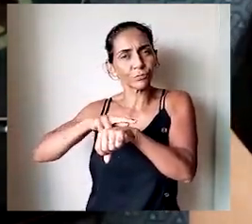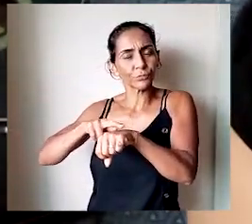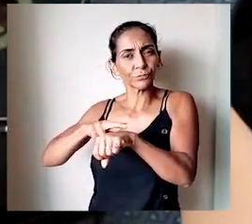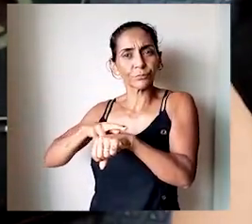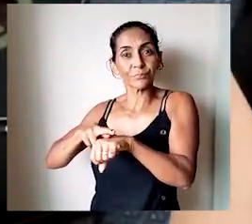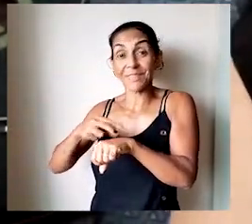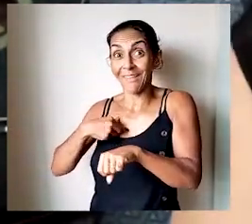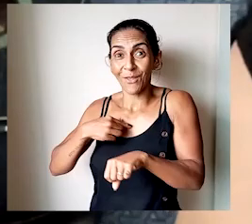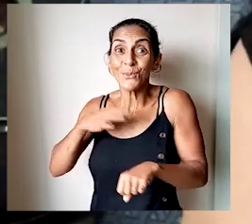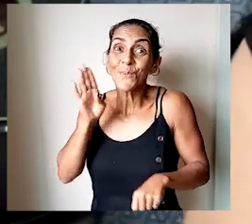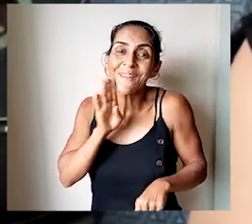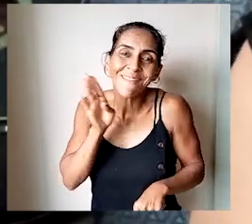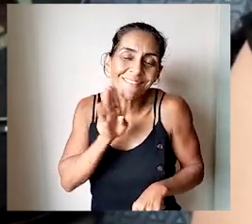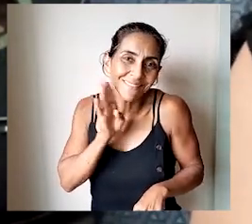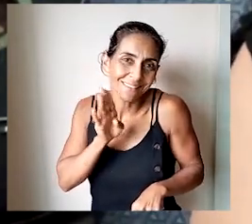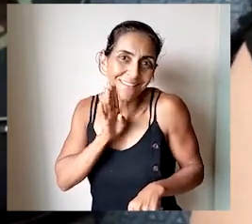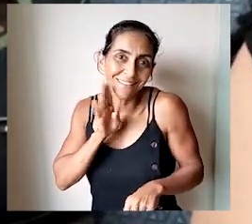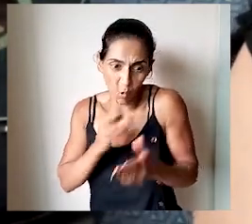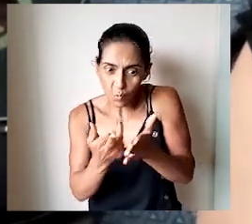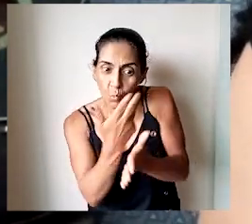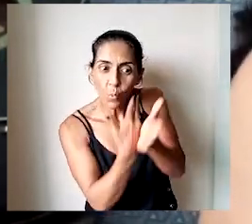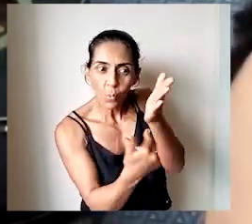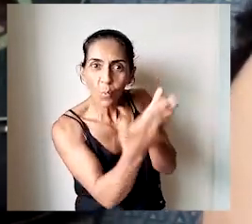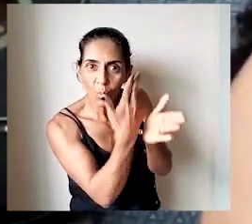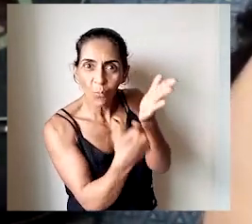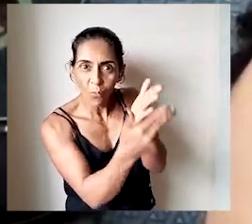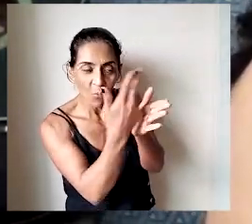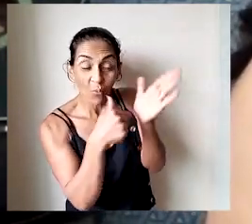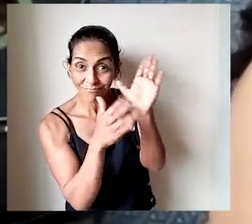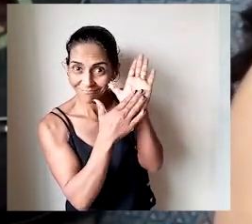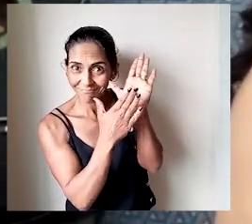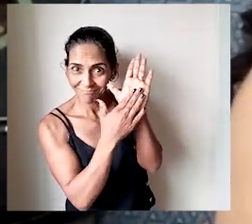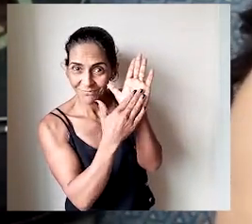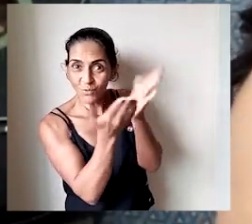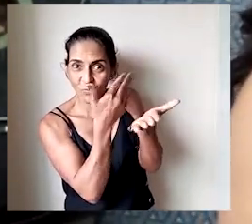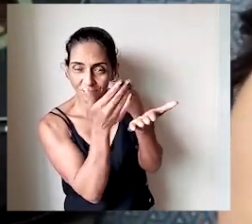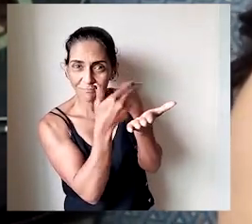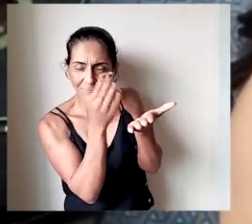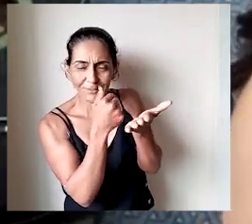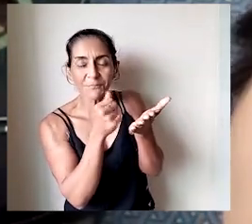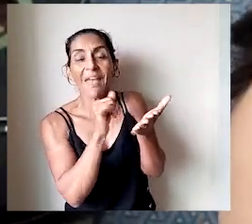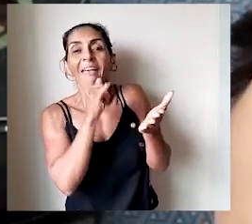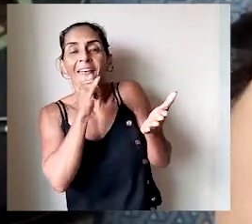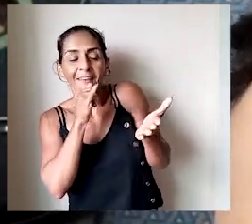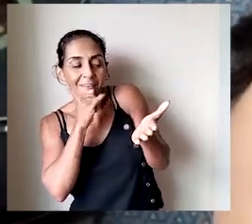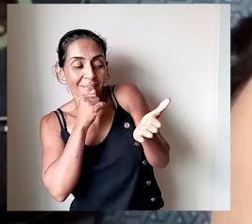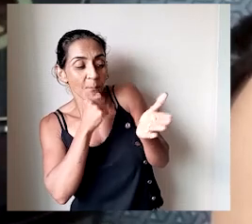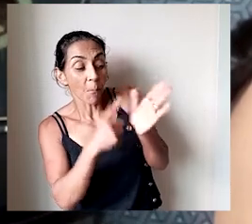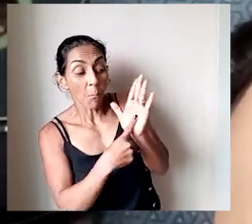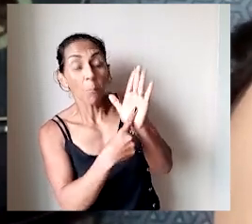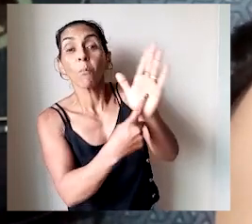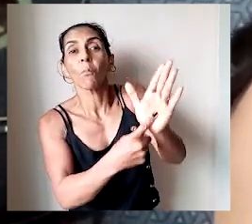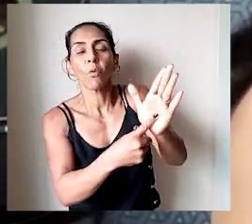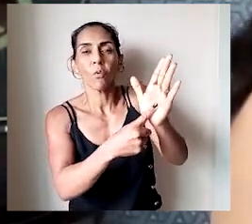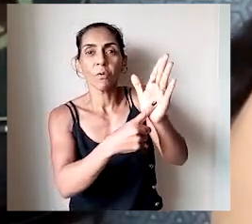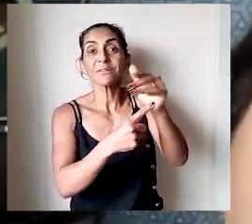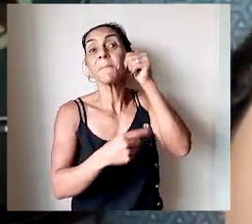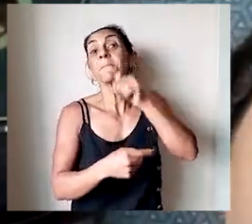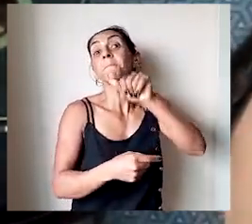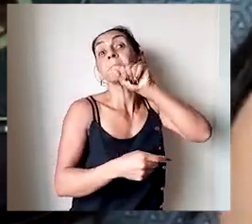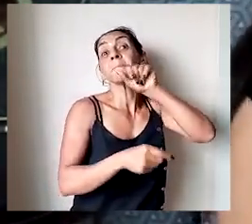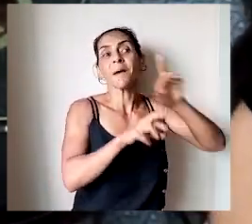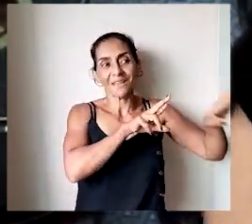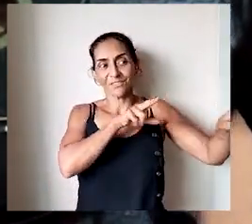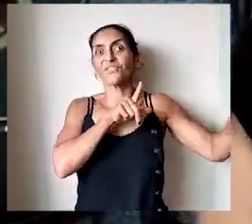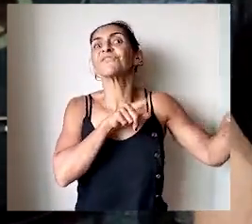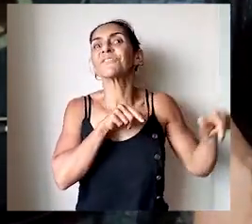muito legal que nas ilustrações, por exemplo, quando mostra a outra mãe da Coraline, ela